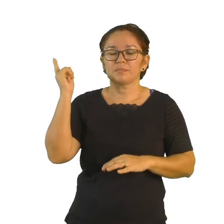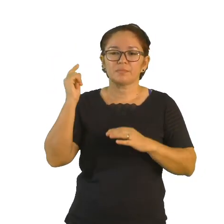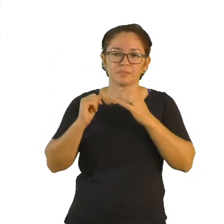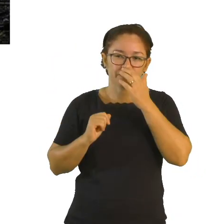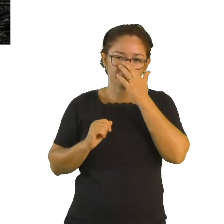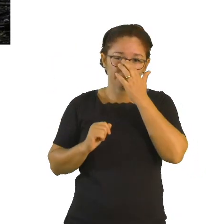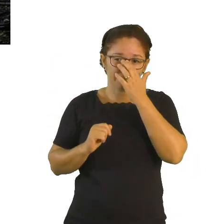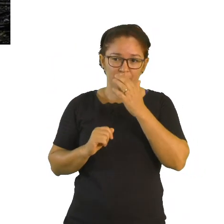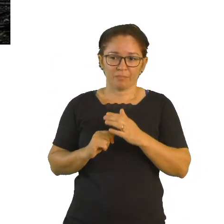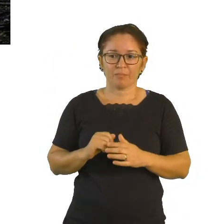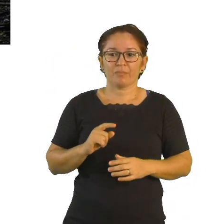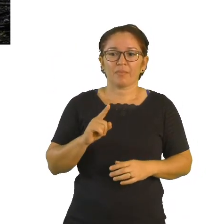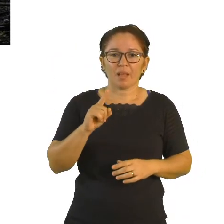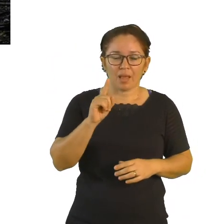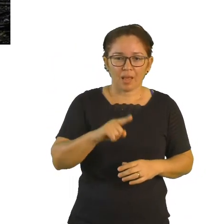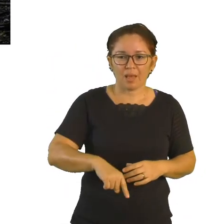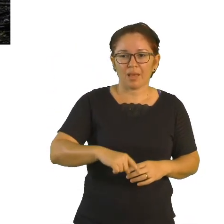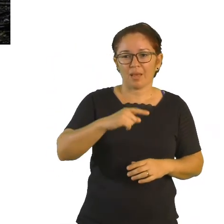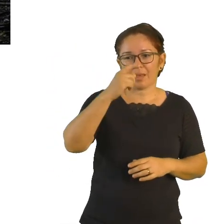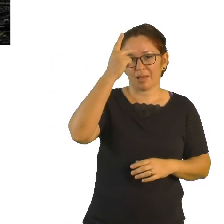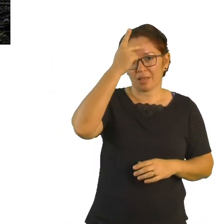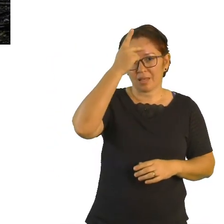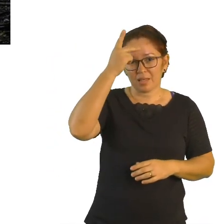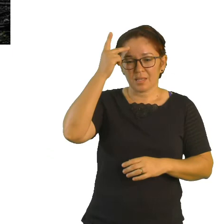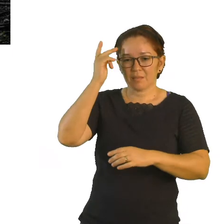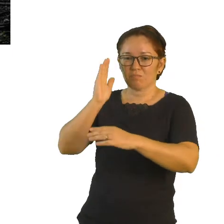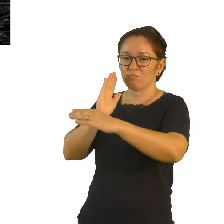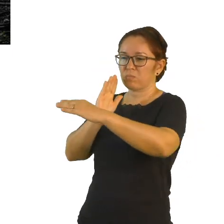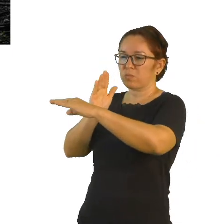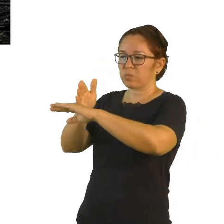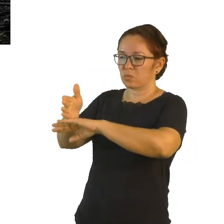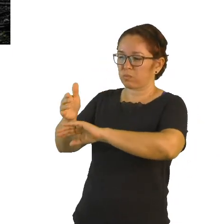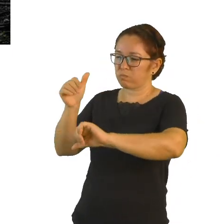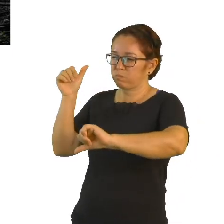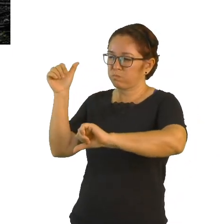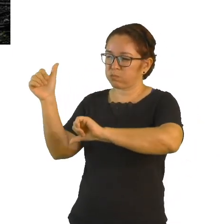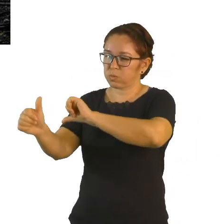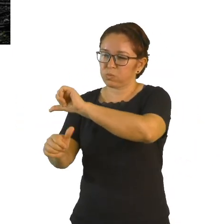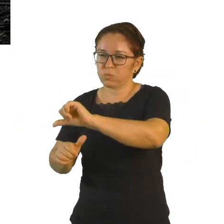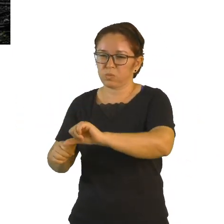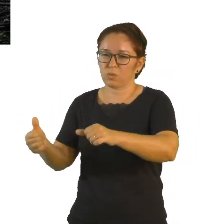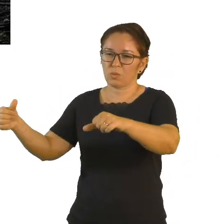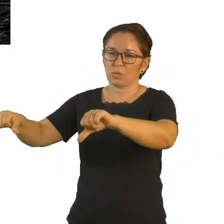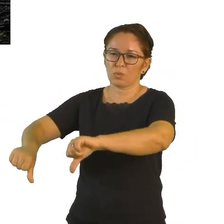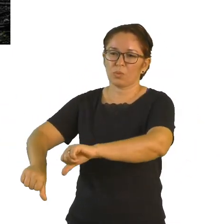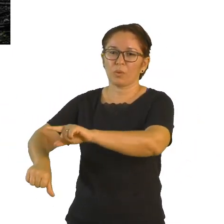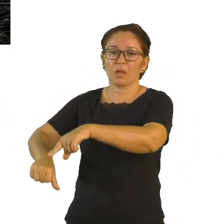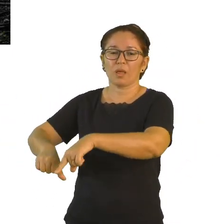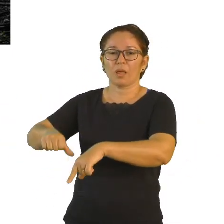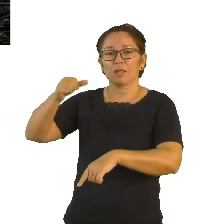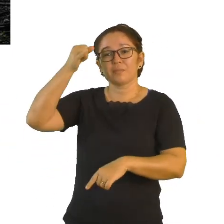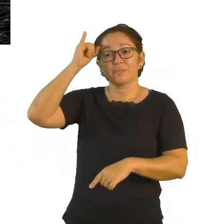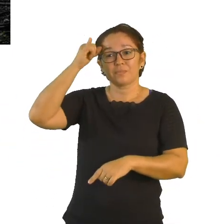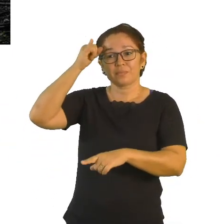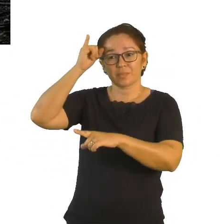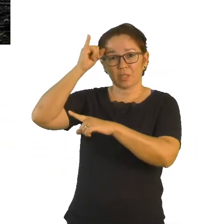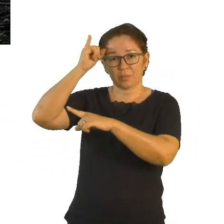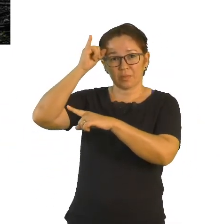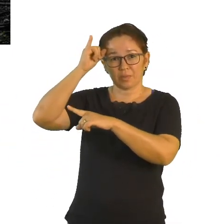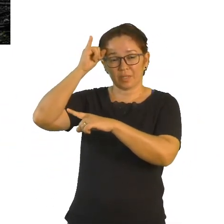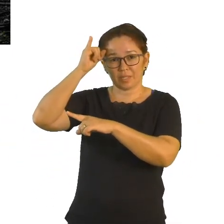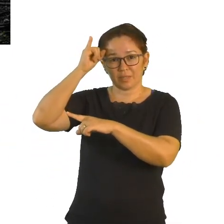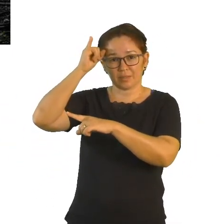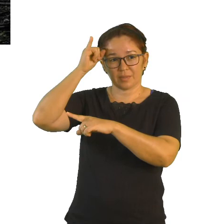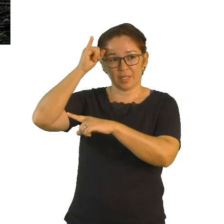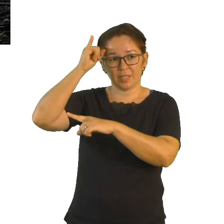os impactos ambientais presentes na agropecuária. Essa imagem é uma imagem de